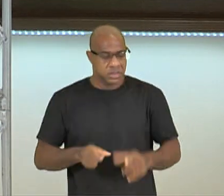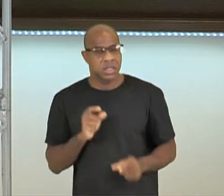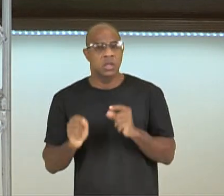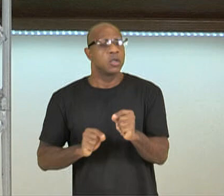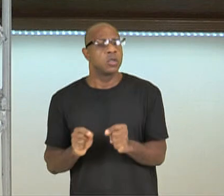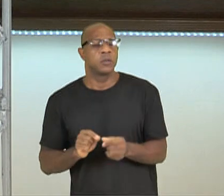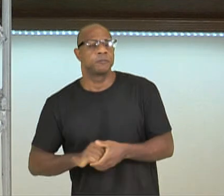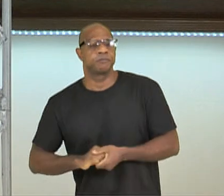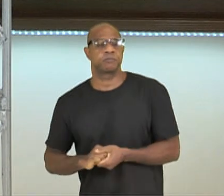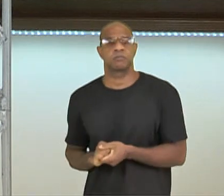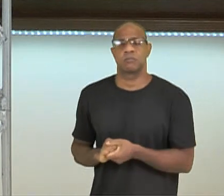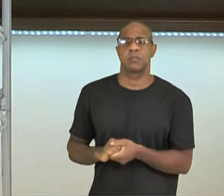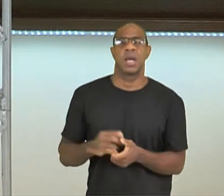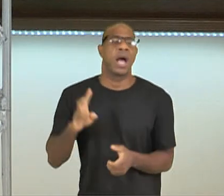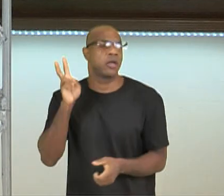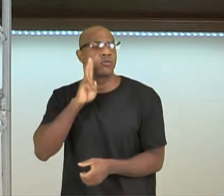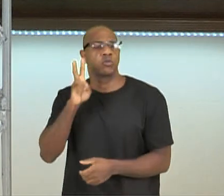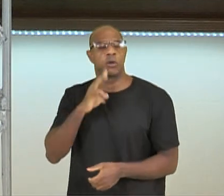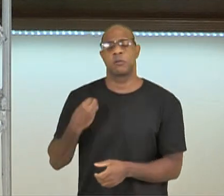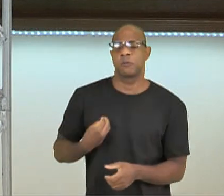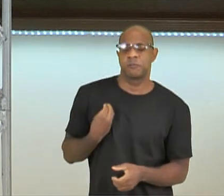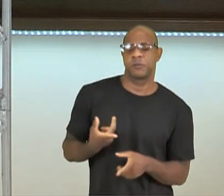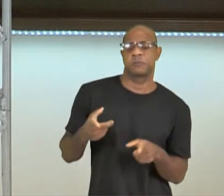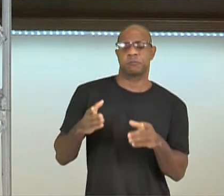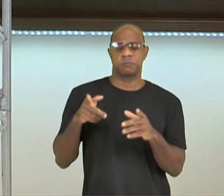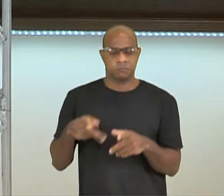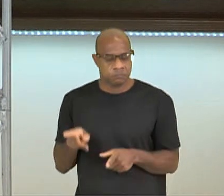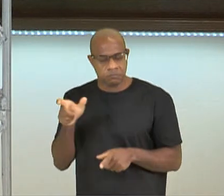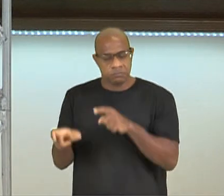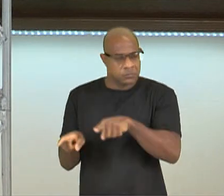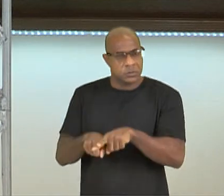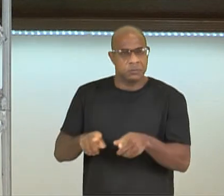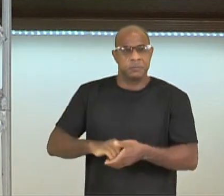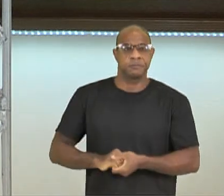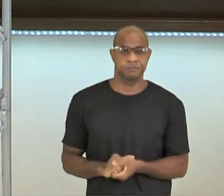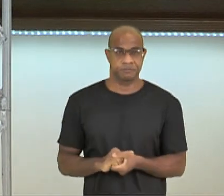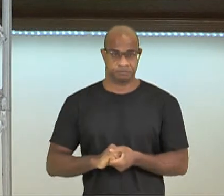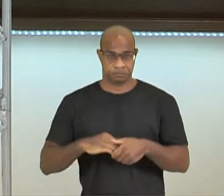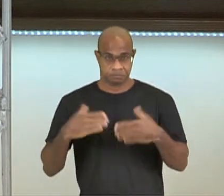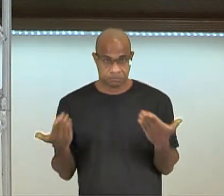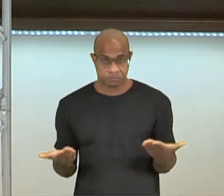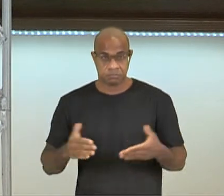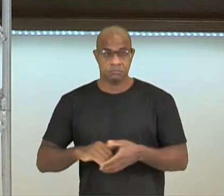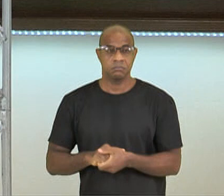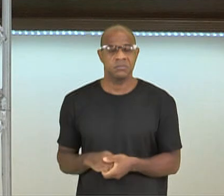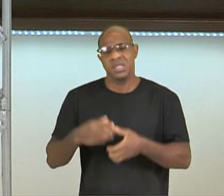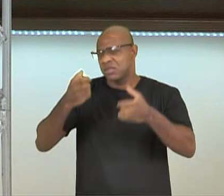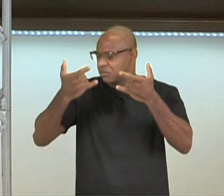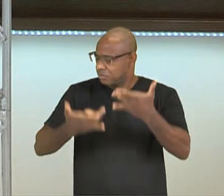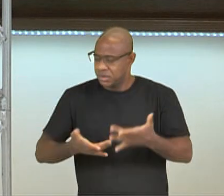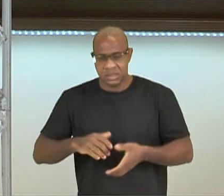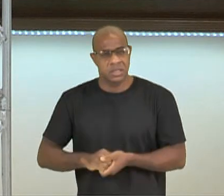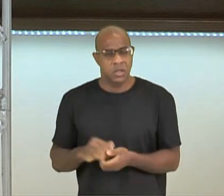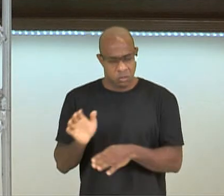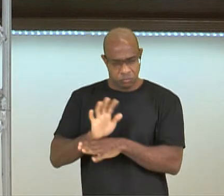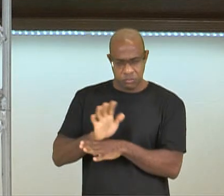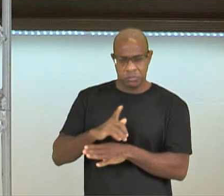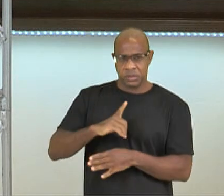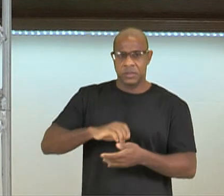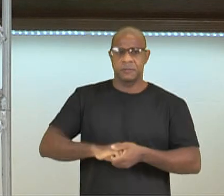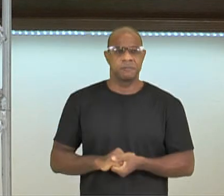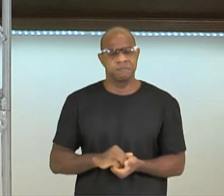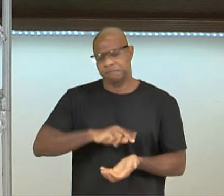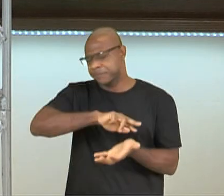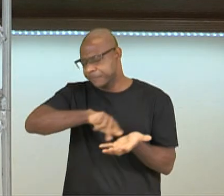ali em torno de 1508, 1509 até 1512, Foram 4 anos de martírio